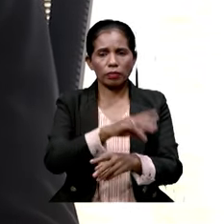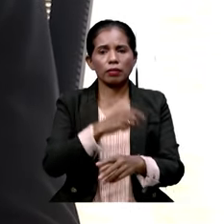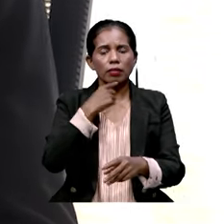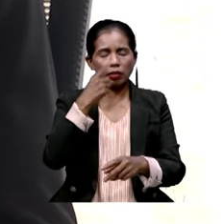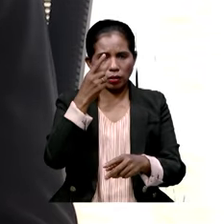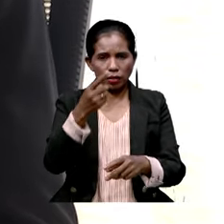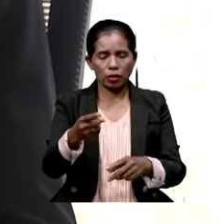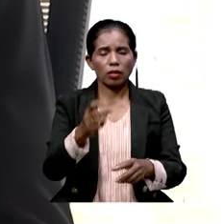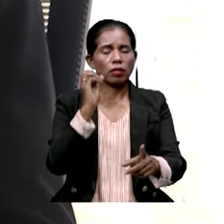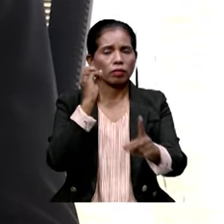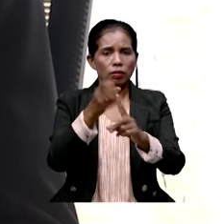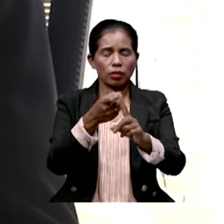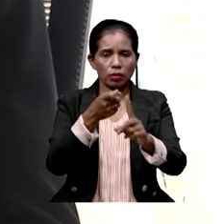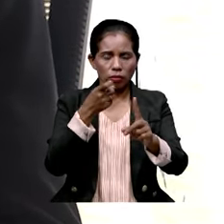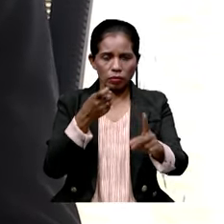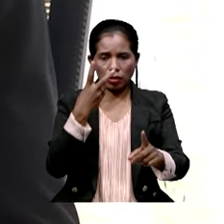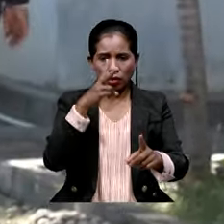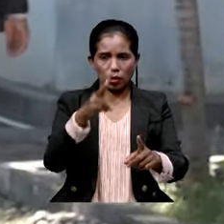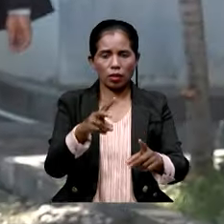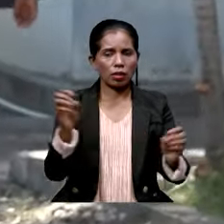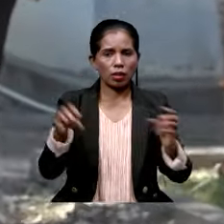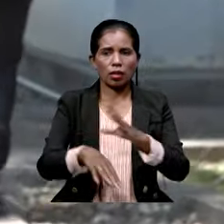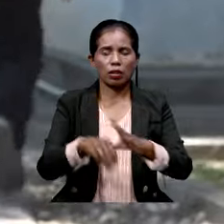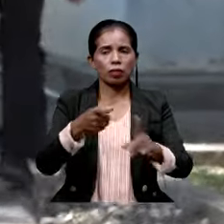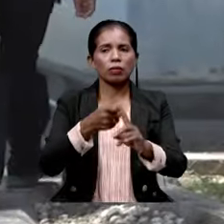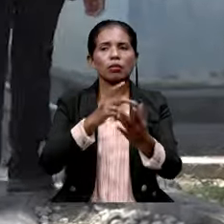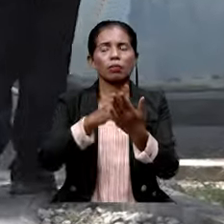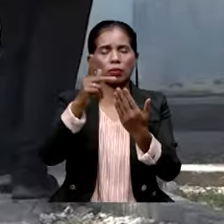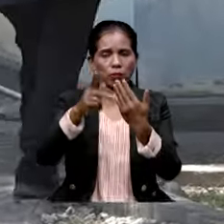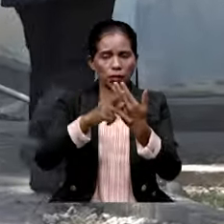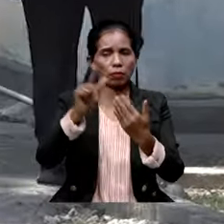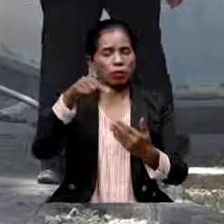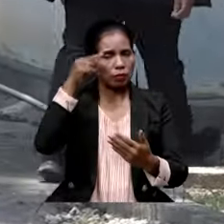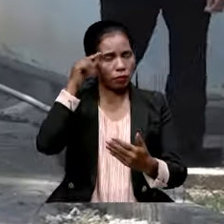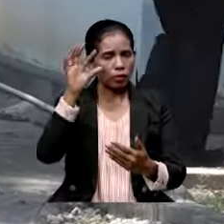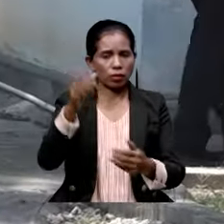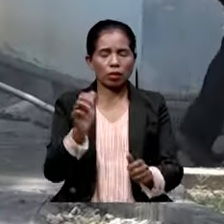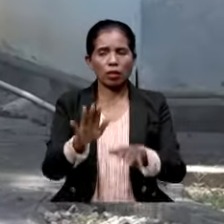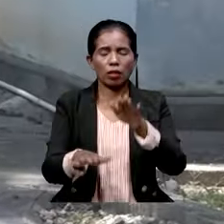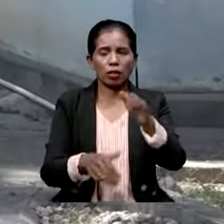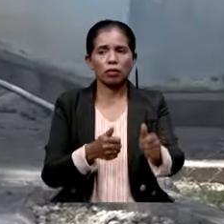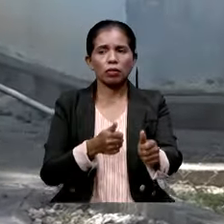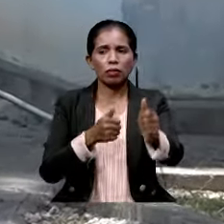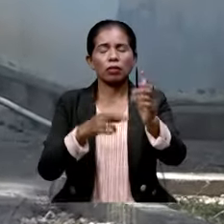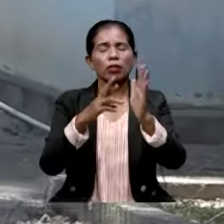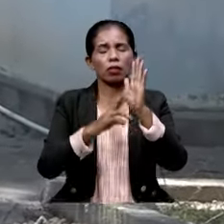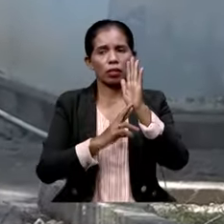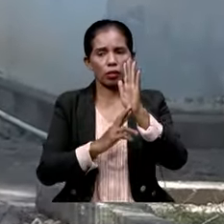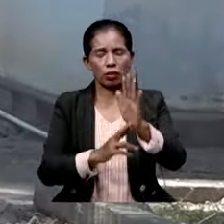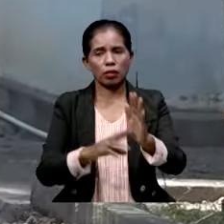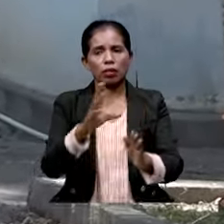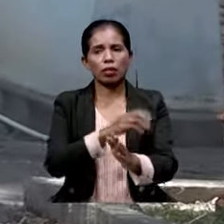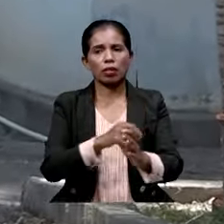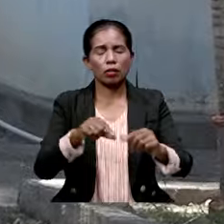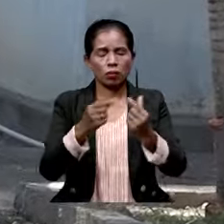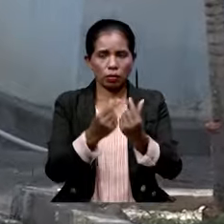acrescenta, objetivo se reforma ne RASIC, acesso se programa governo da CNN, no sei lá o tuir recomendação no roteio ne be